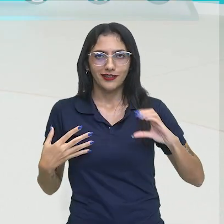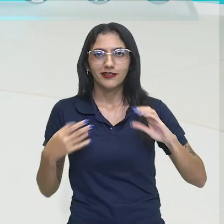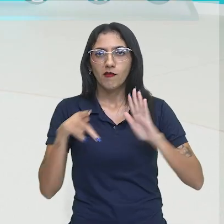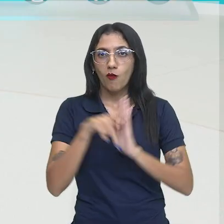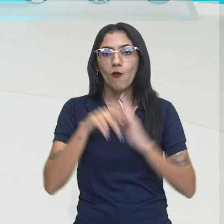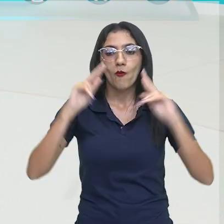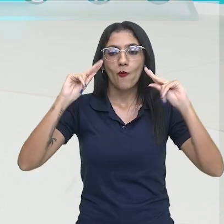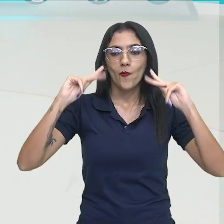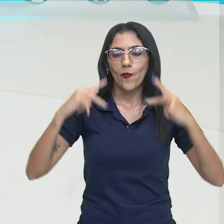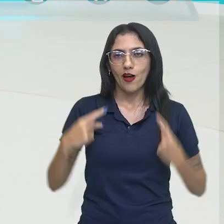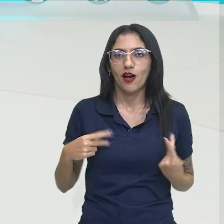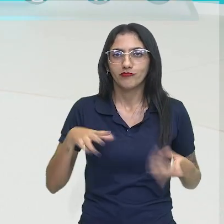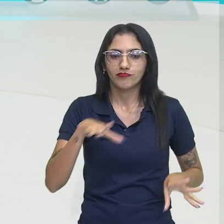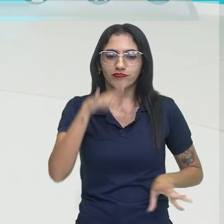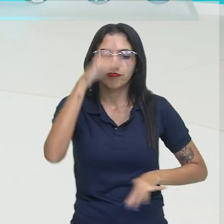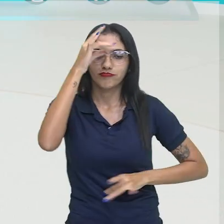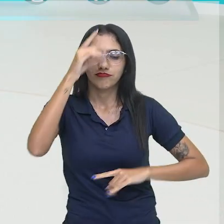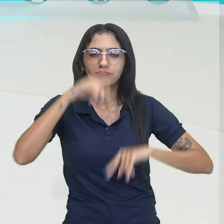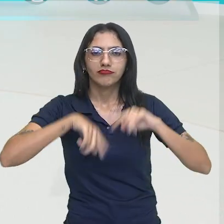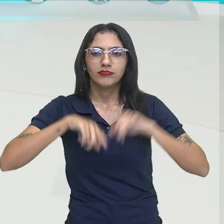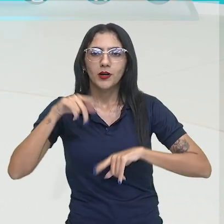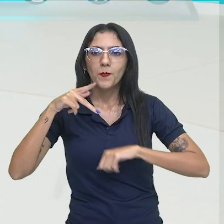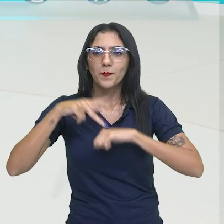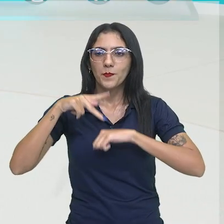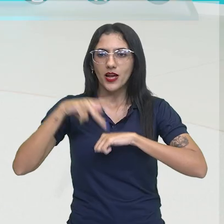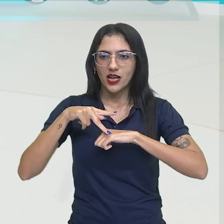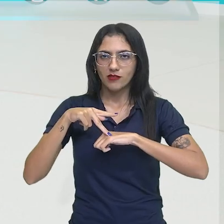seres humanos para uma pedra.